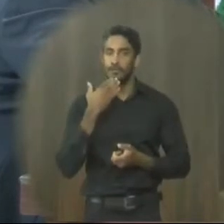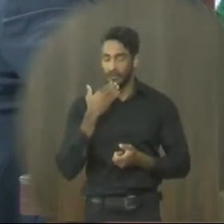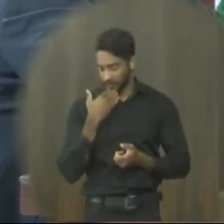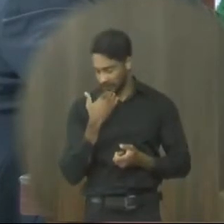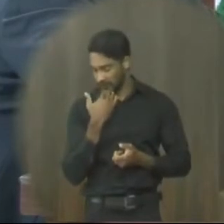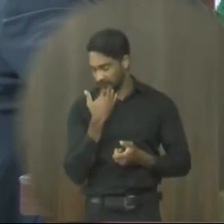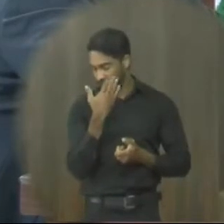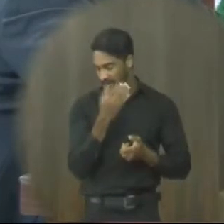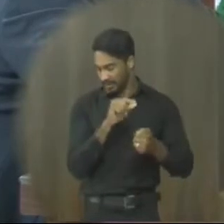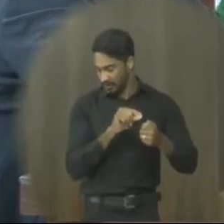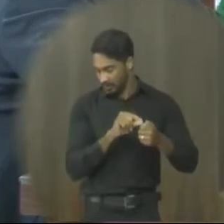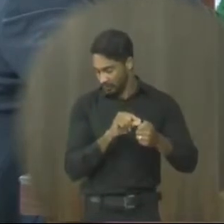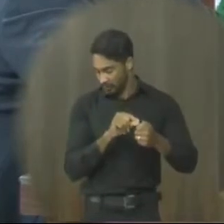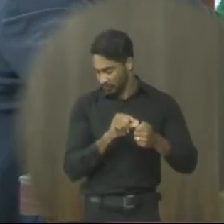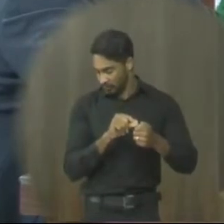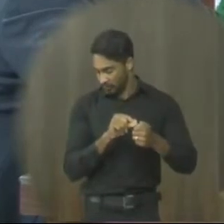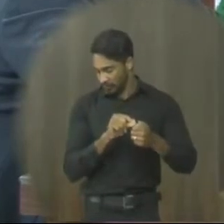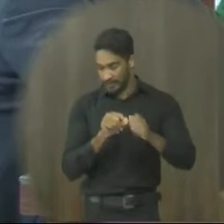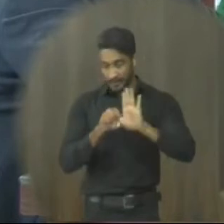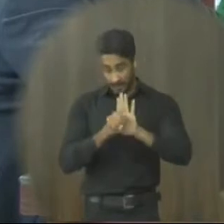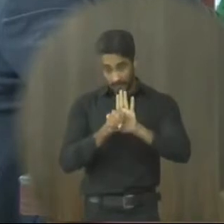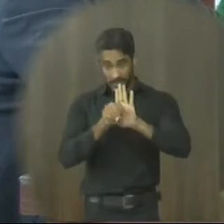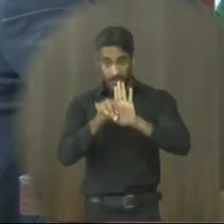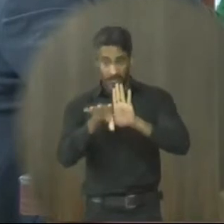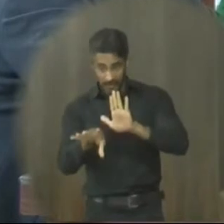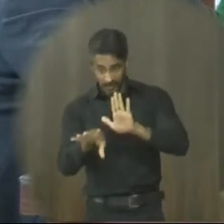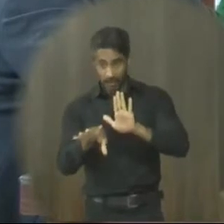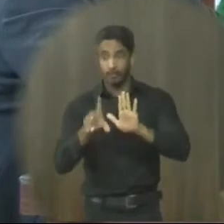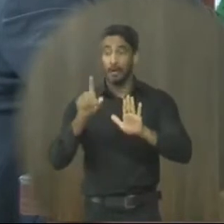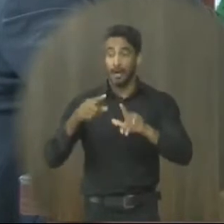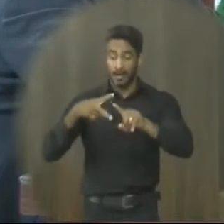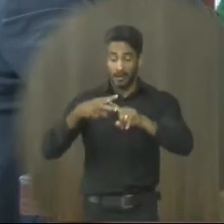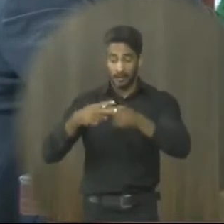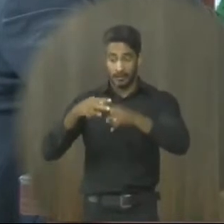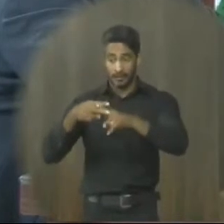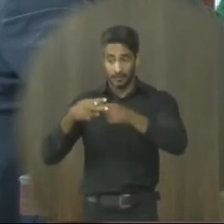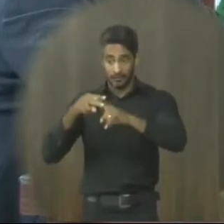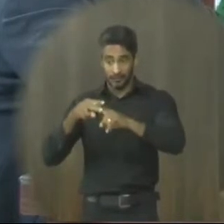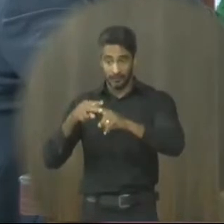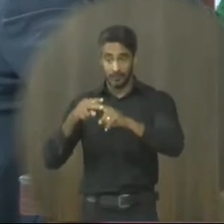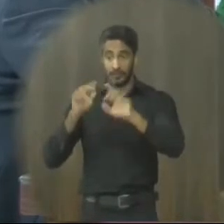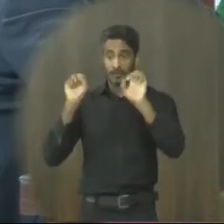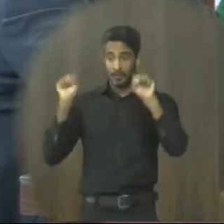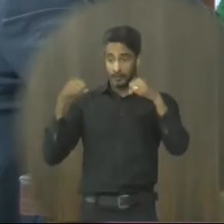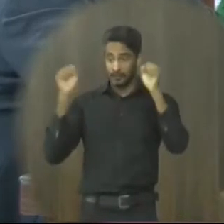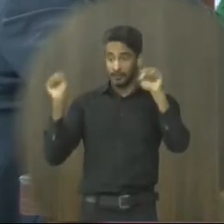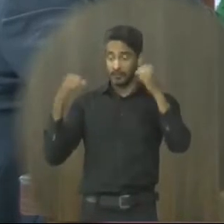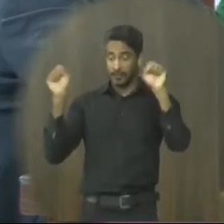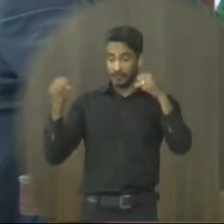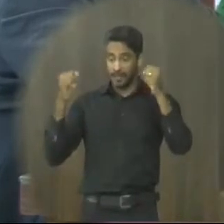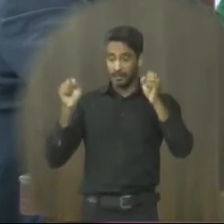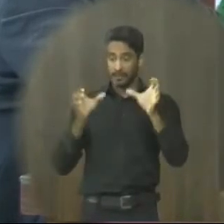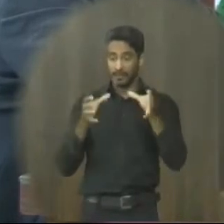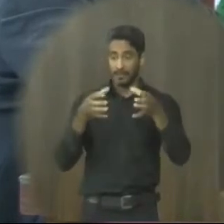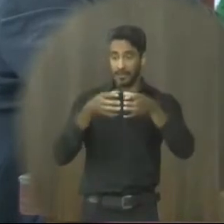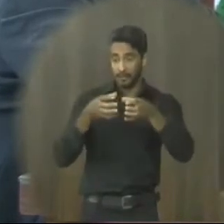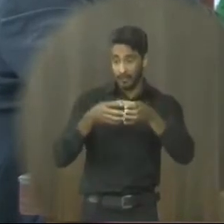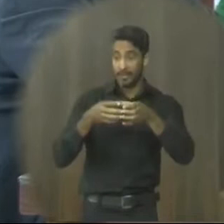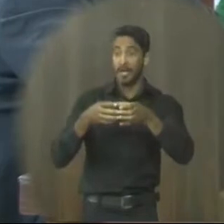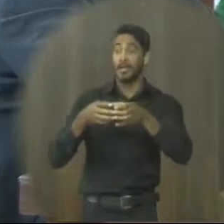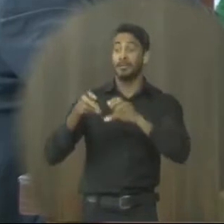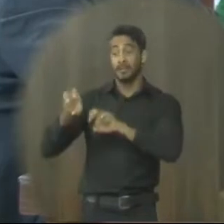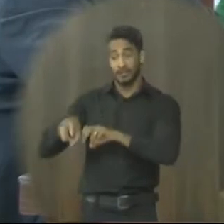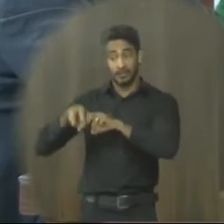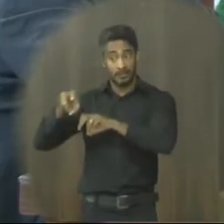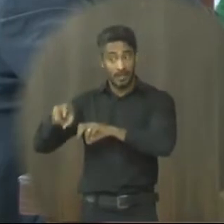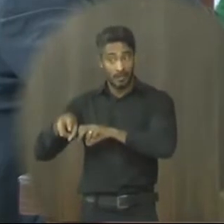aqui, é isso. Uma é para manutenção dos aparelhos de atividade física nas comunidades rurais, né,